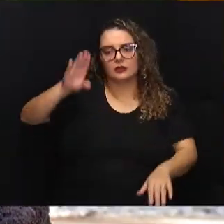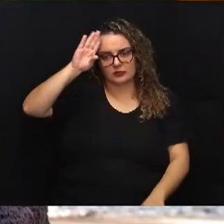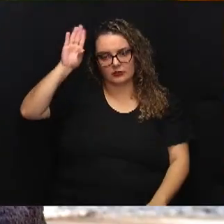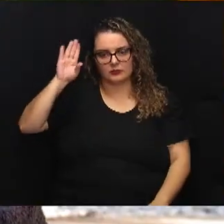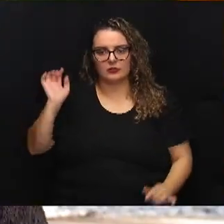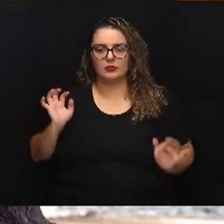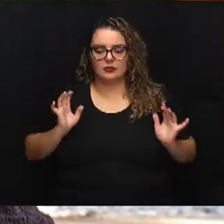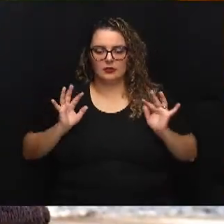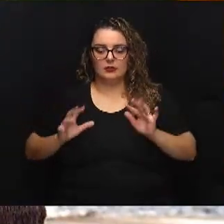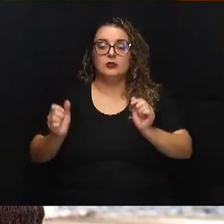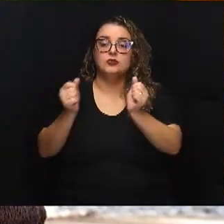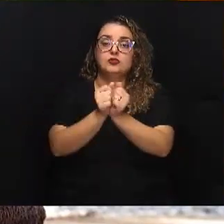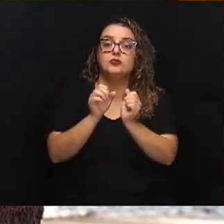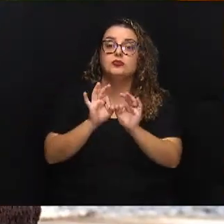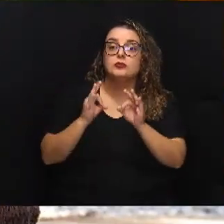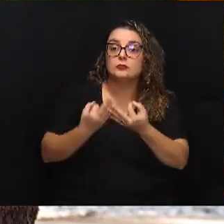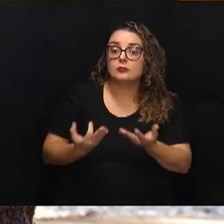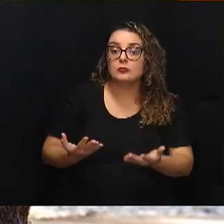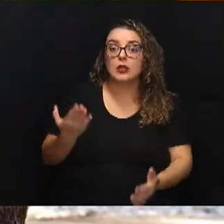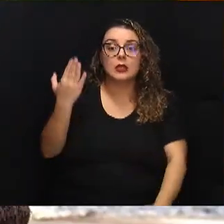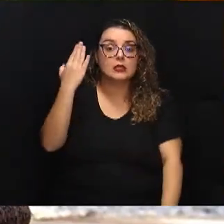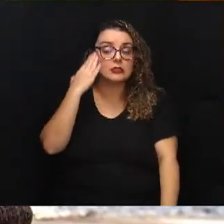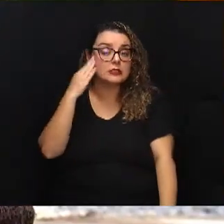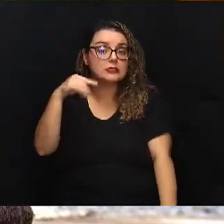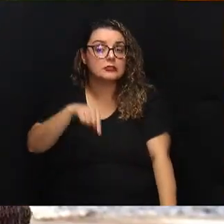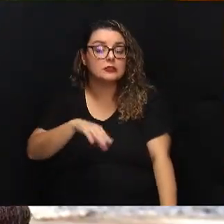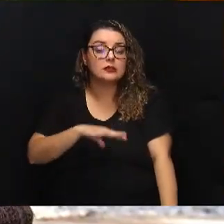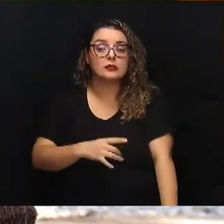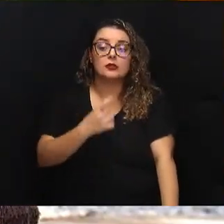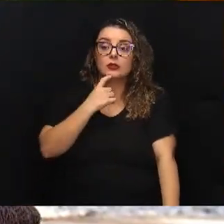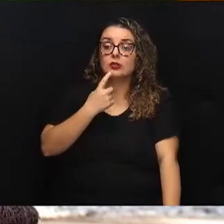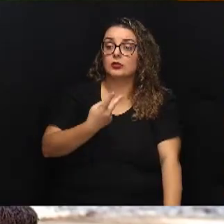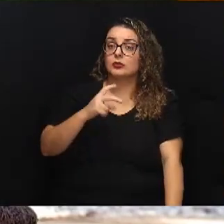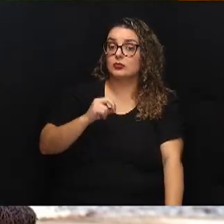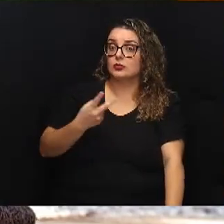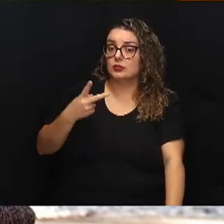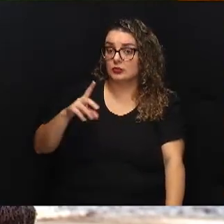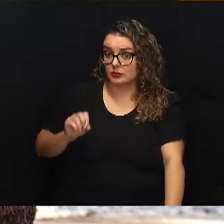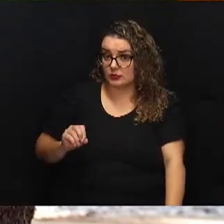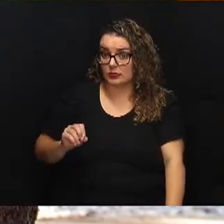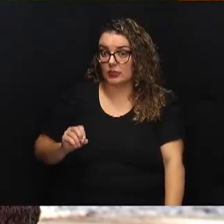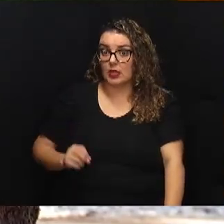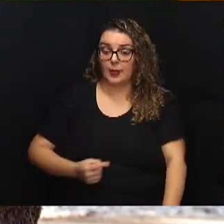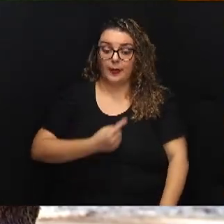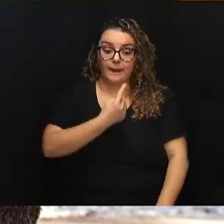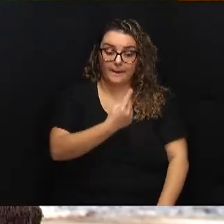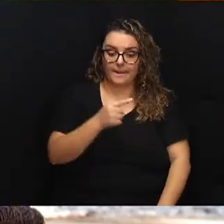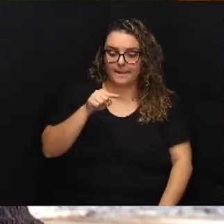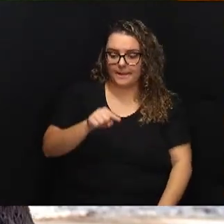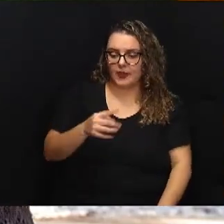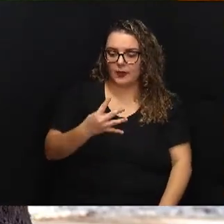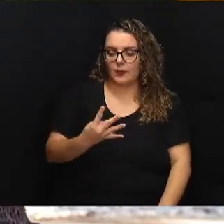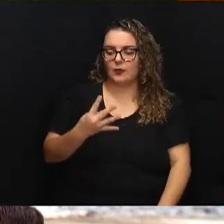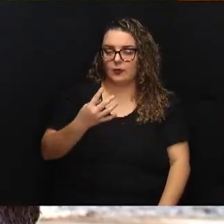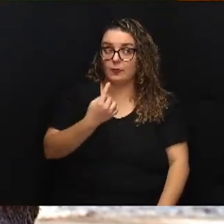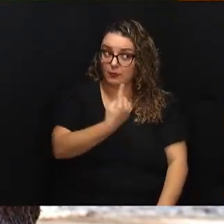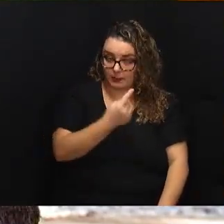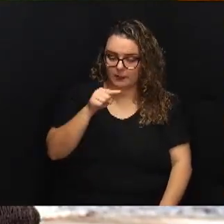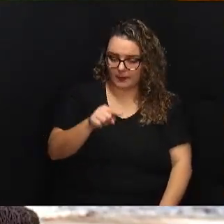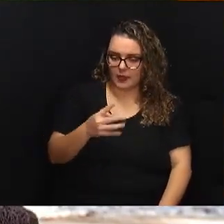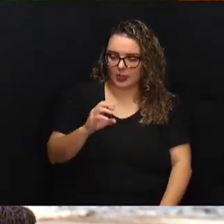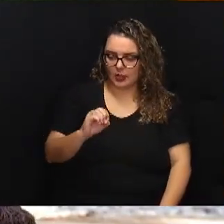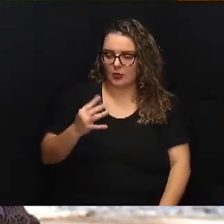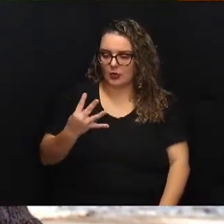seus familiares, mas entendendo que Campinas em 2010 já tinha 1.043 indígenas. Então hoje acadêmicos nós temos